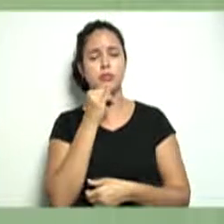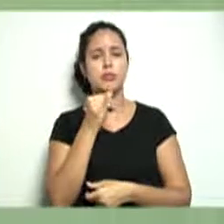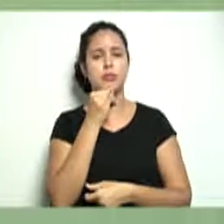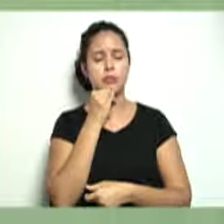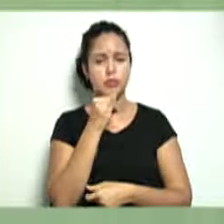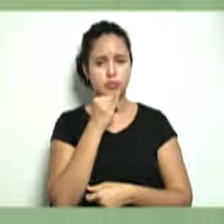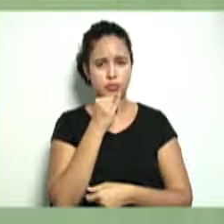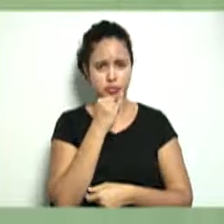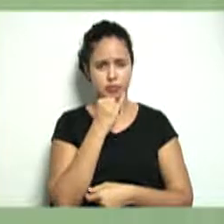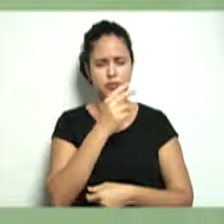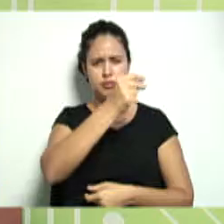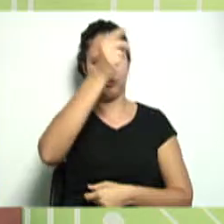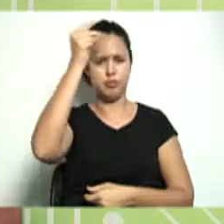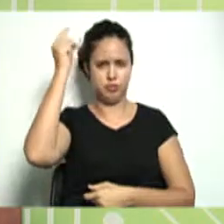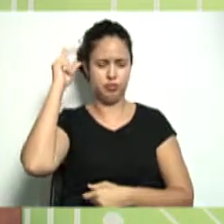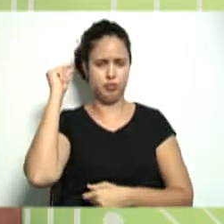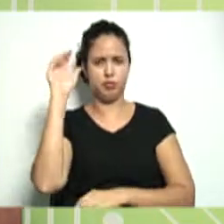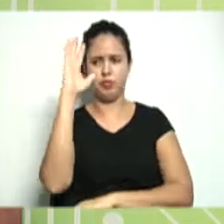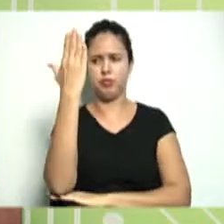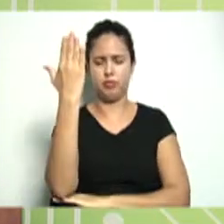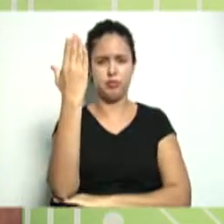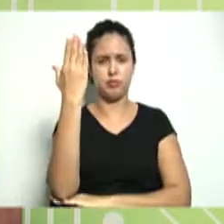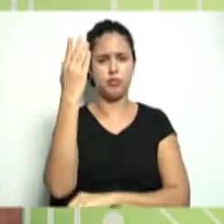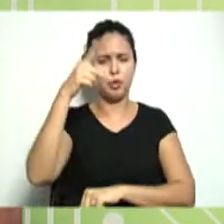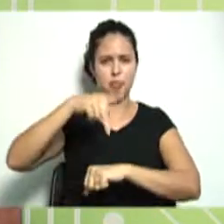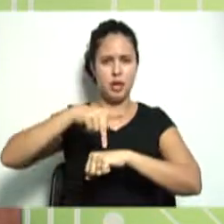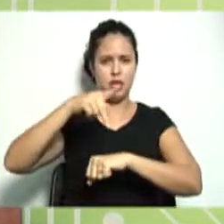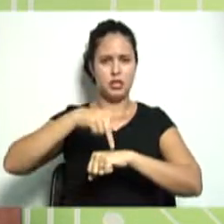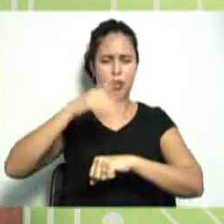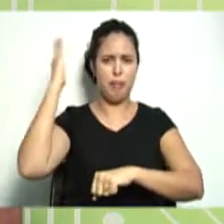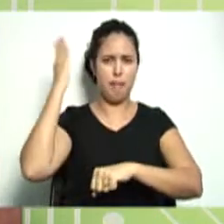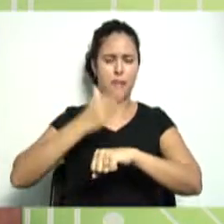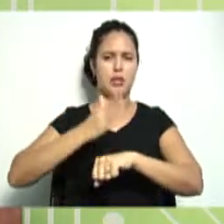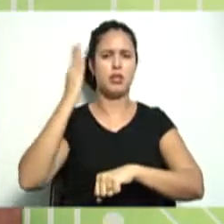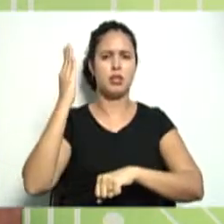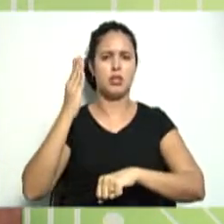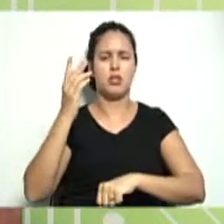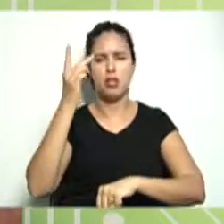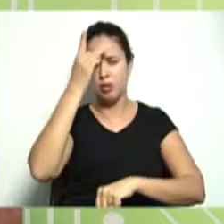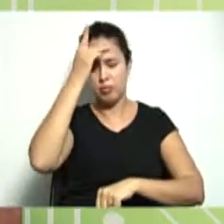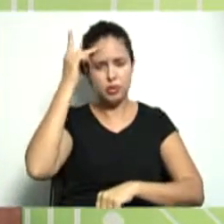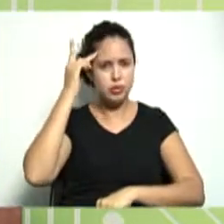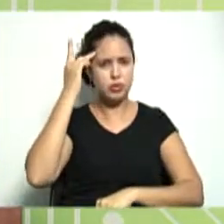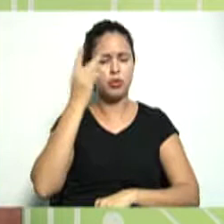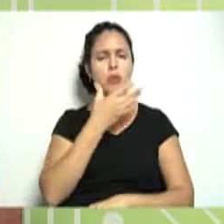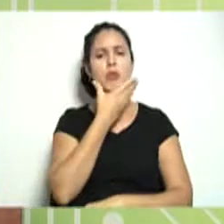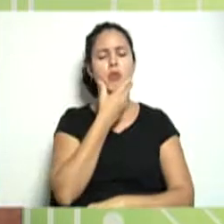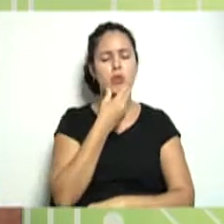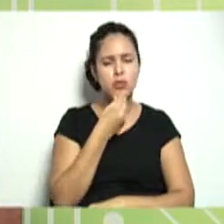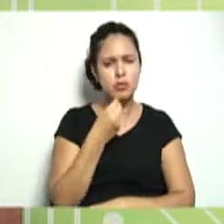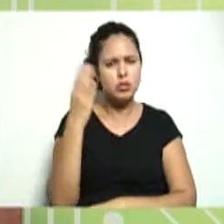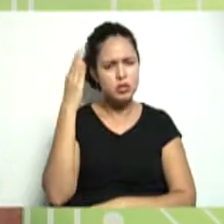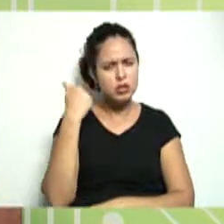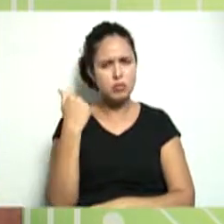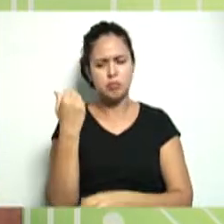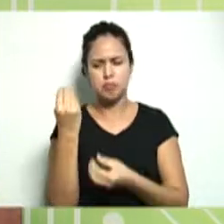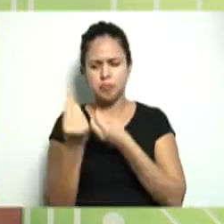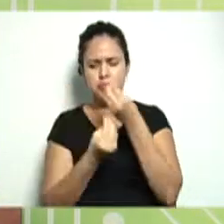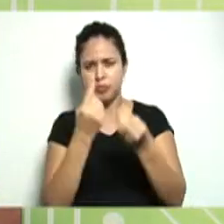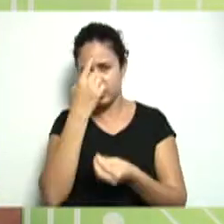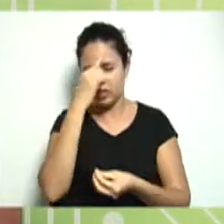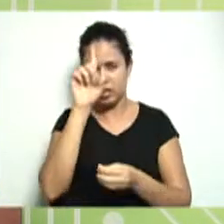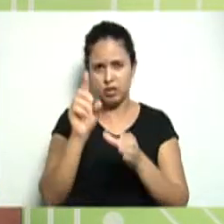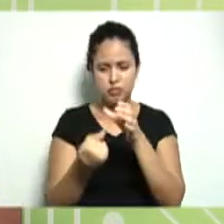do machadinho de pedra. Então, os homens, eles sabiam fazer, eles desenvolviam, eles